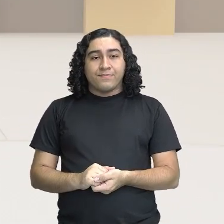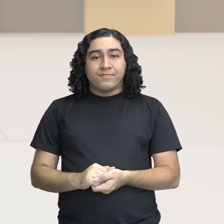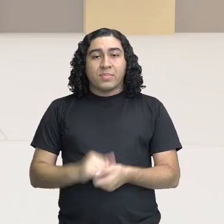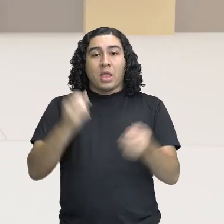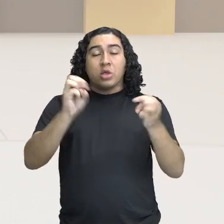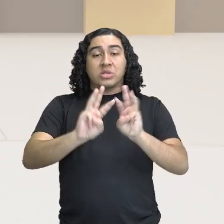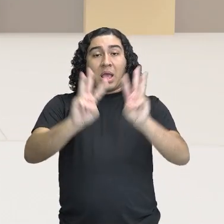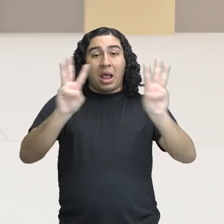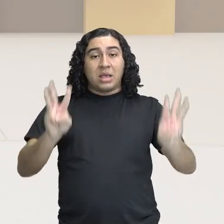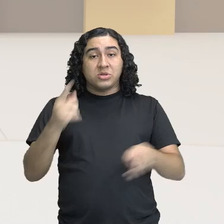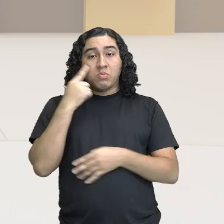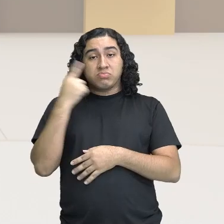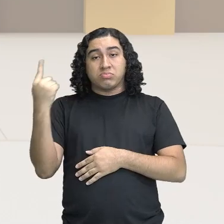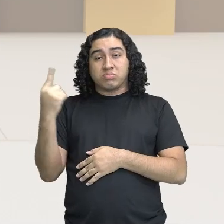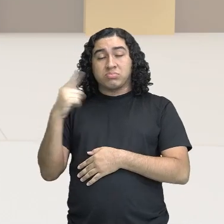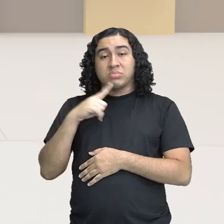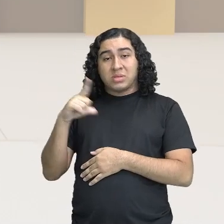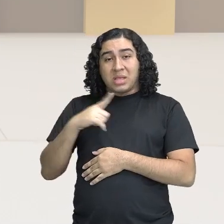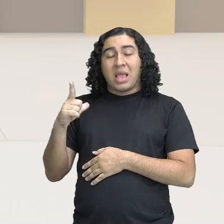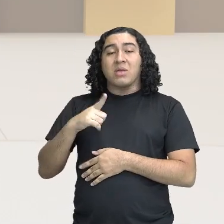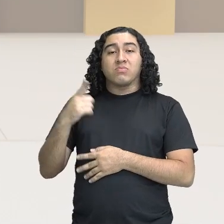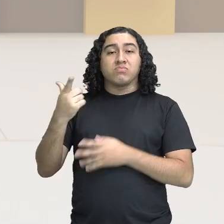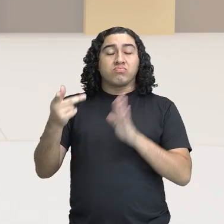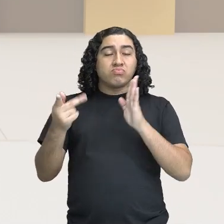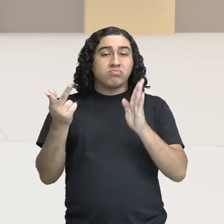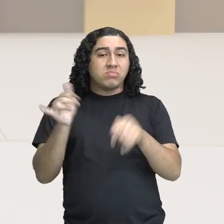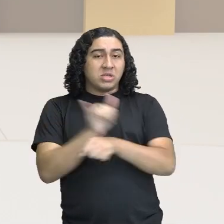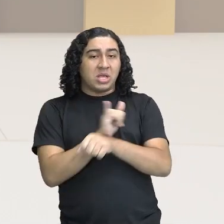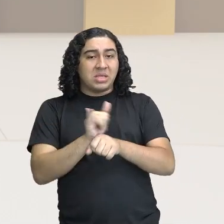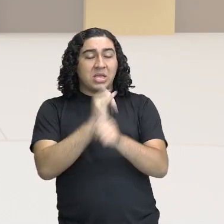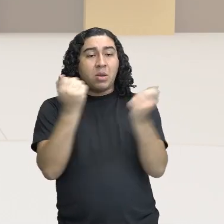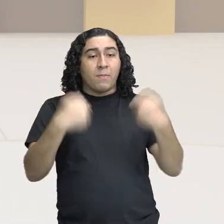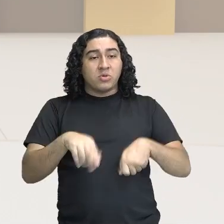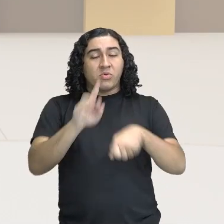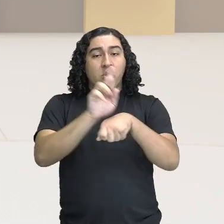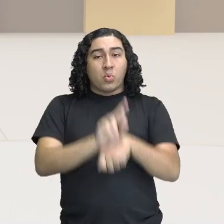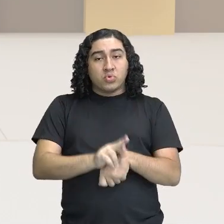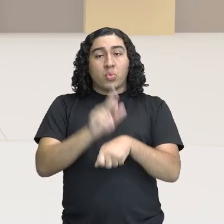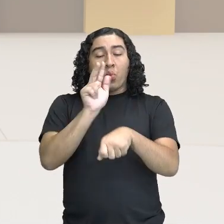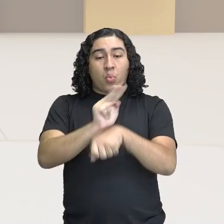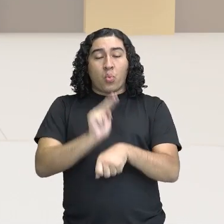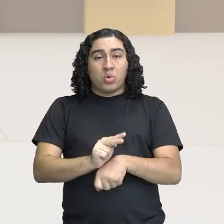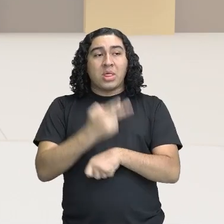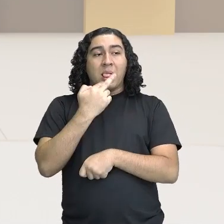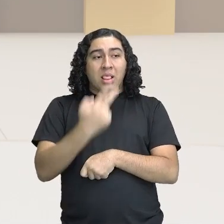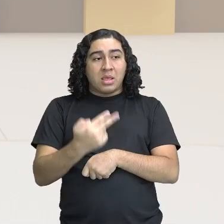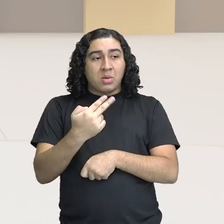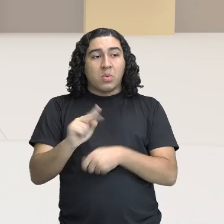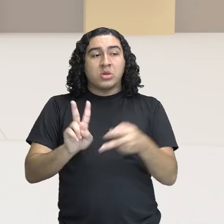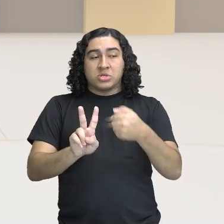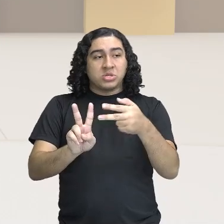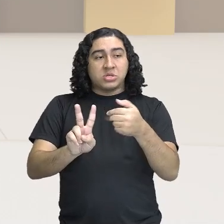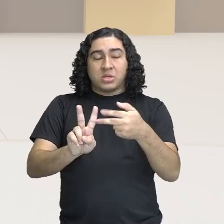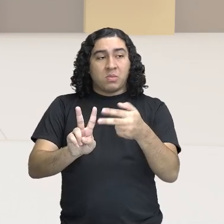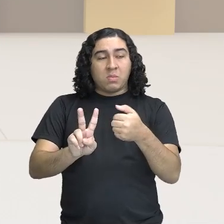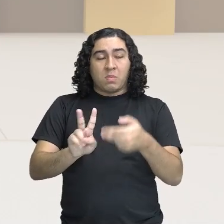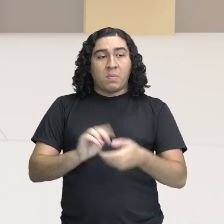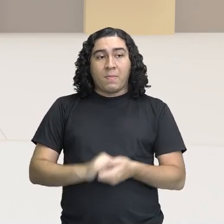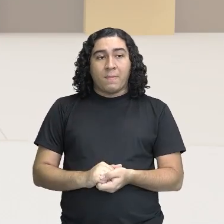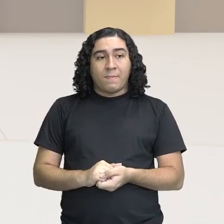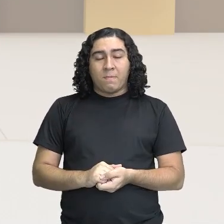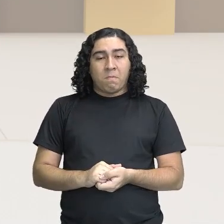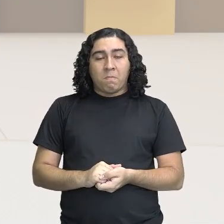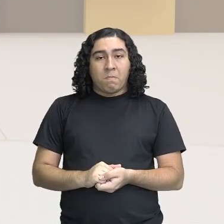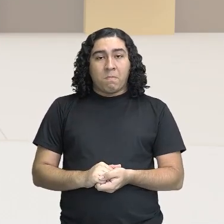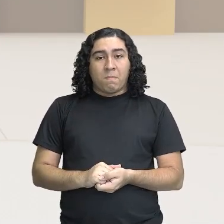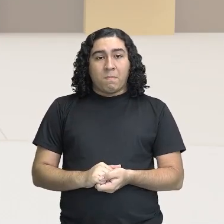site, ele traz uma ferramenta com o intuito de preservar a língua indígena. Exatamente, isso é muito importante, né? E